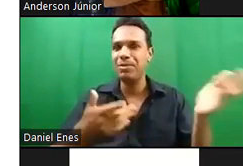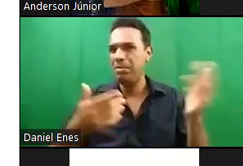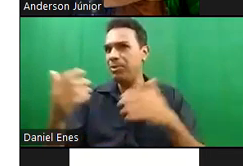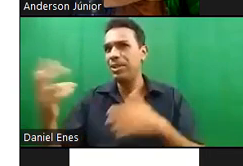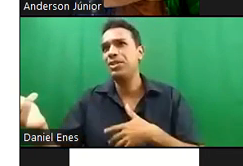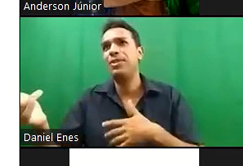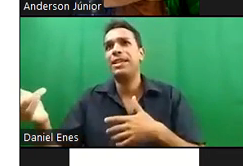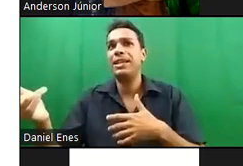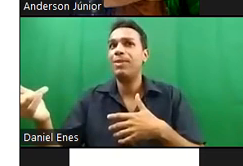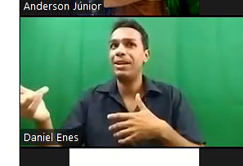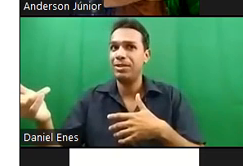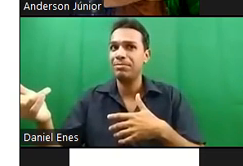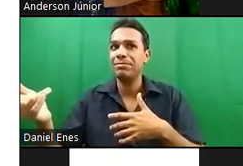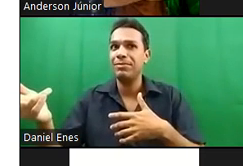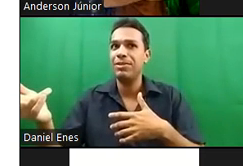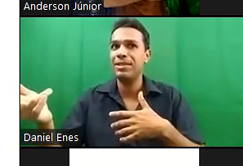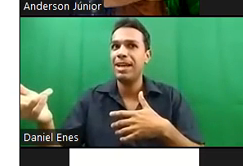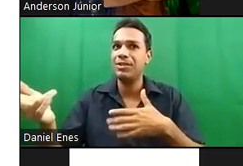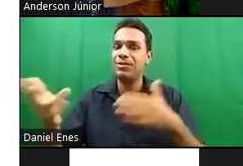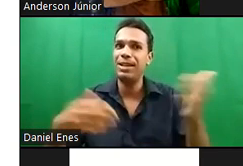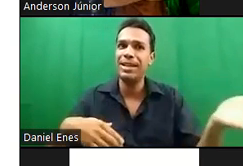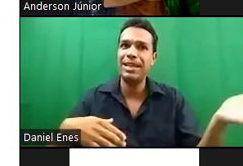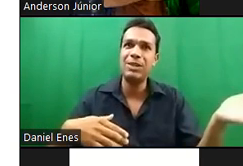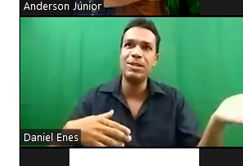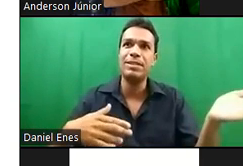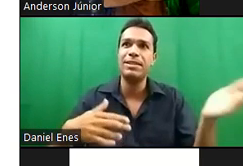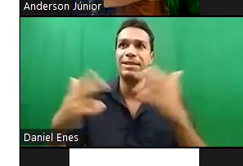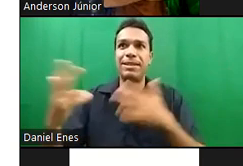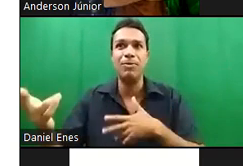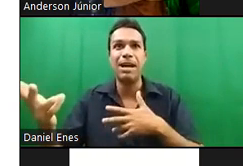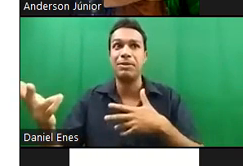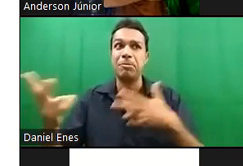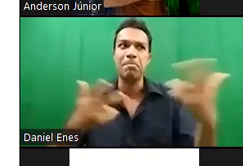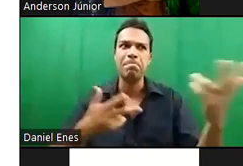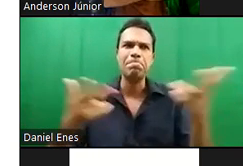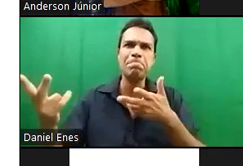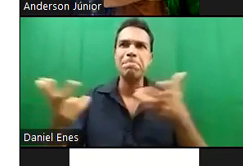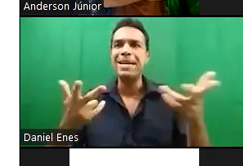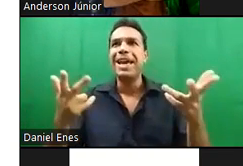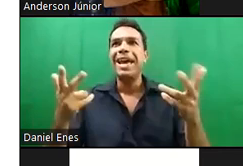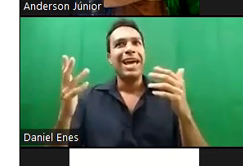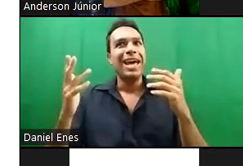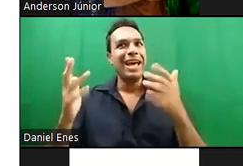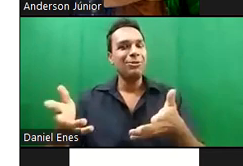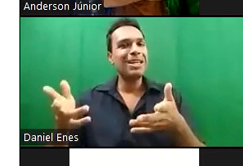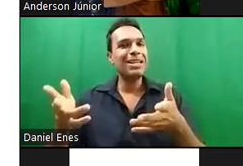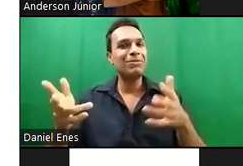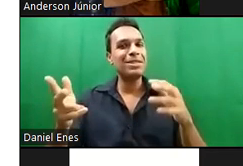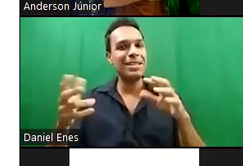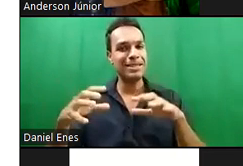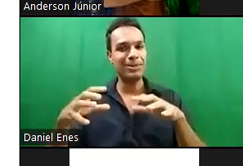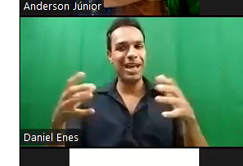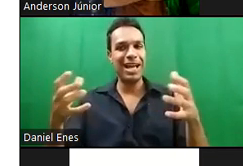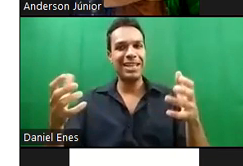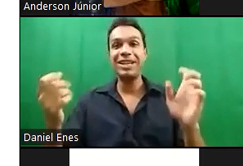está língua, mas muita gente fala que é linguagem de sinais, não fala que é língua de sinais, é linguagem. Eu sei que